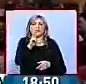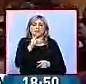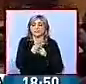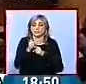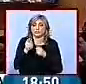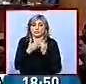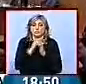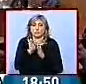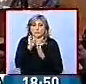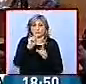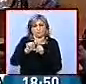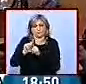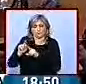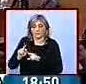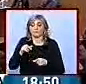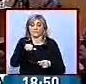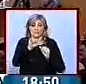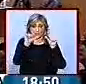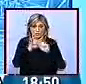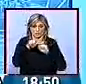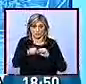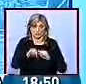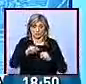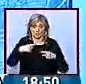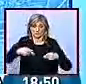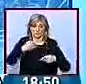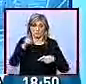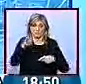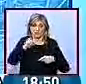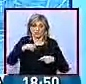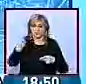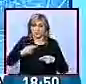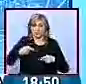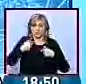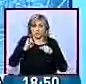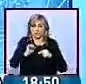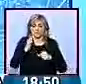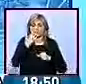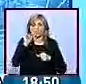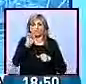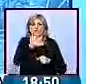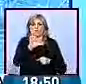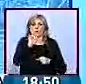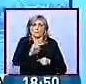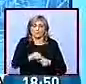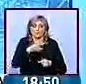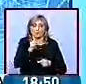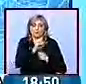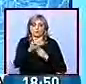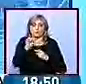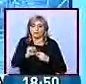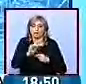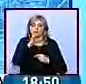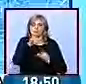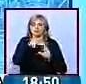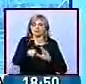veículos aéreos. Neste sistema, as pás rodam e oscilam sobre elas próprias, imitando a forma de propulsão da cauda das